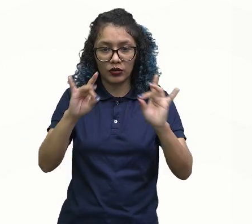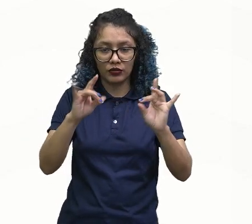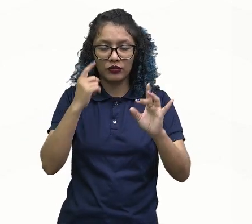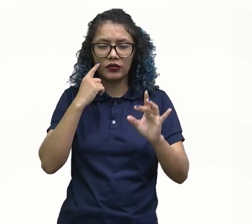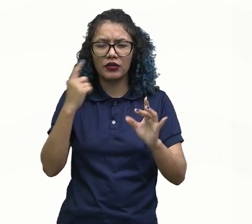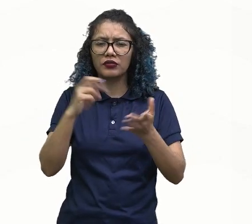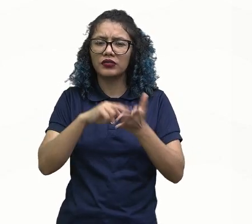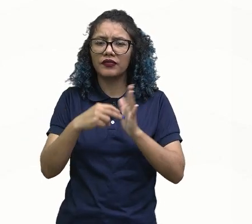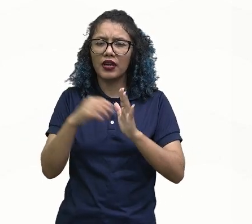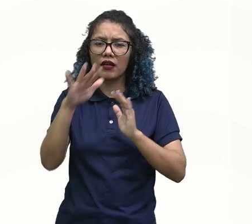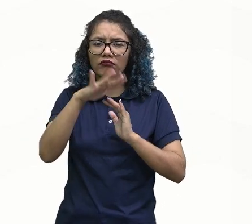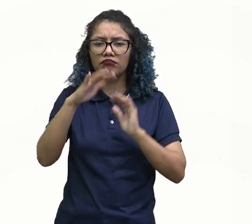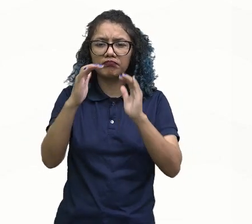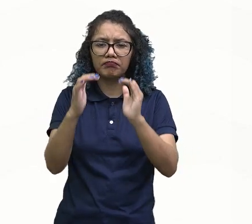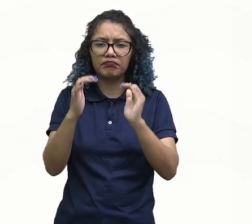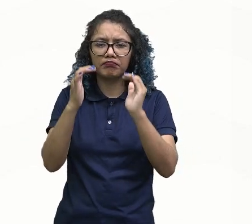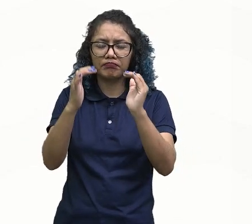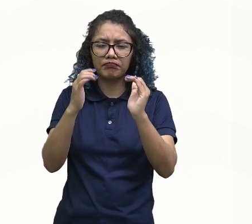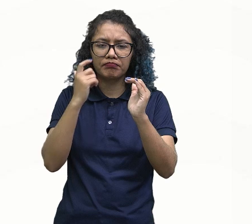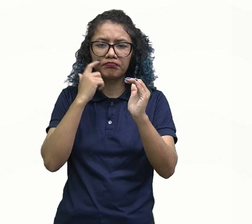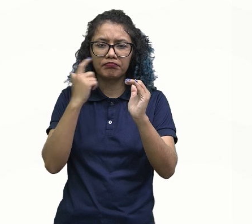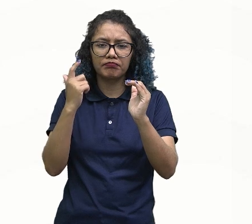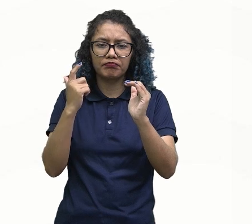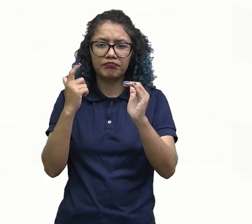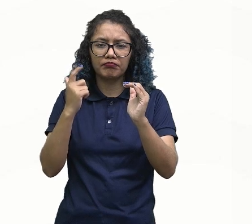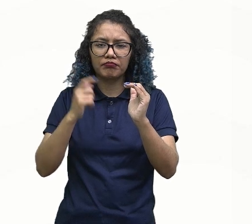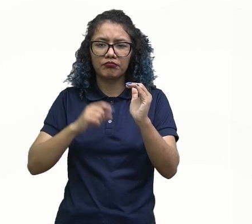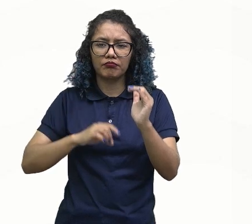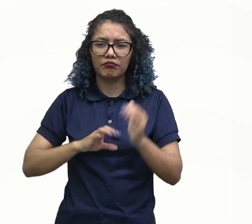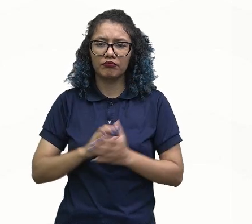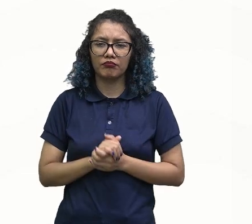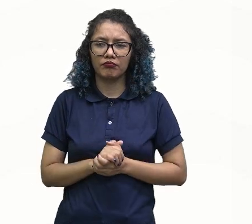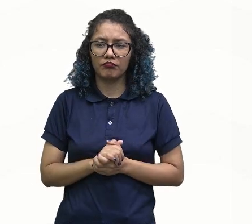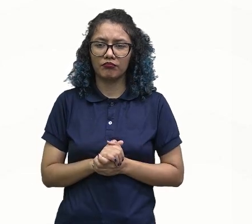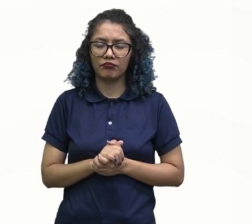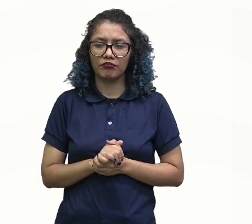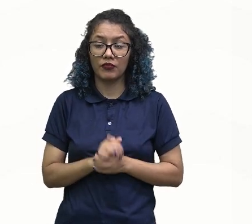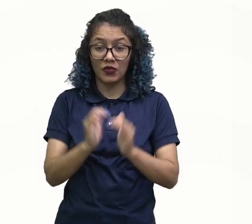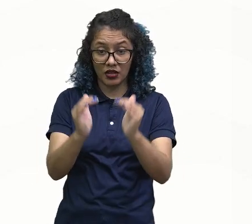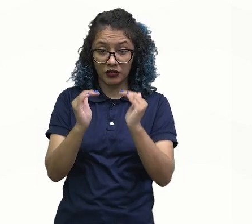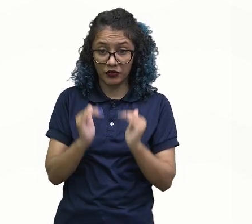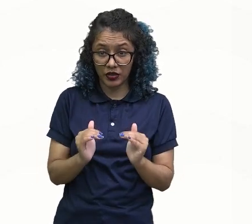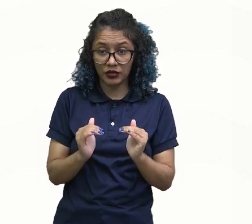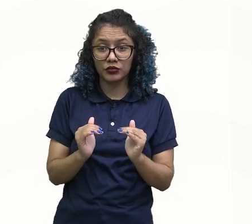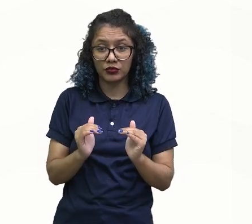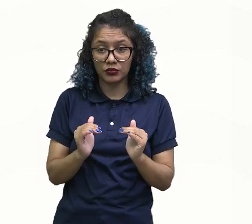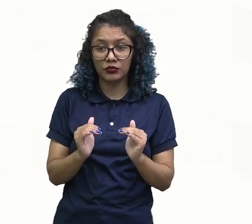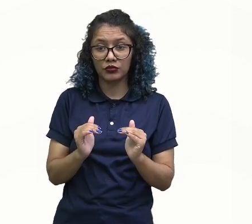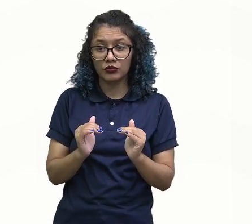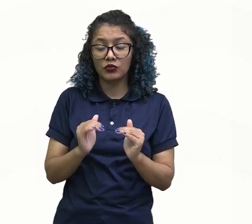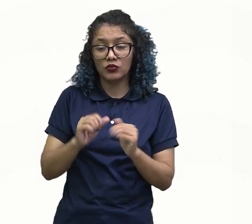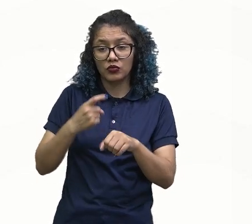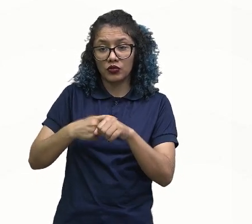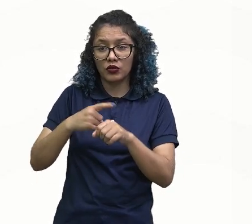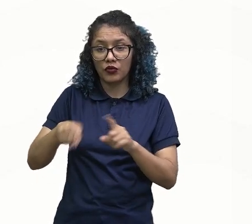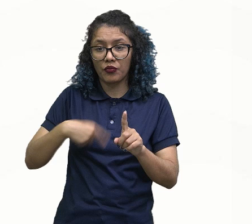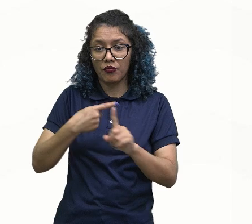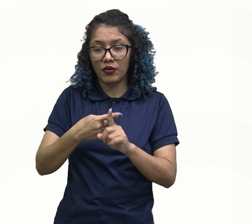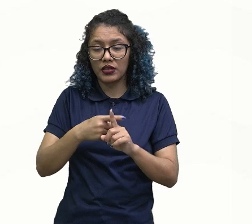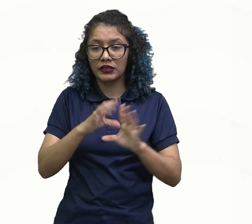nessa região aqui, eu vou ter sólido mais líquido? Exatamente. E aqui, líquido